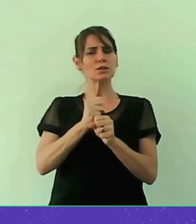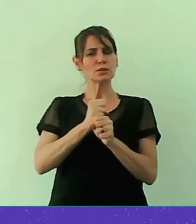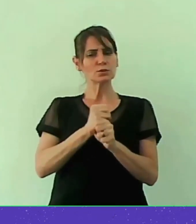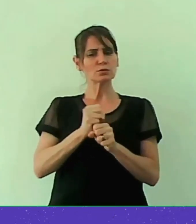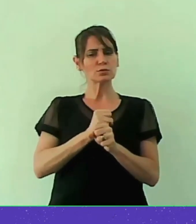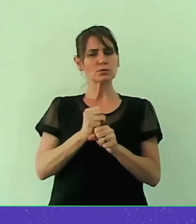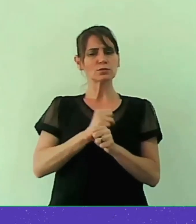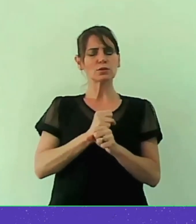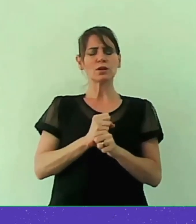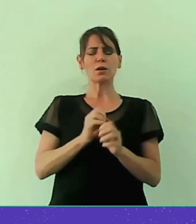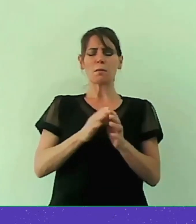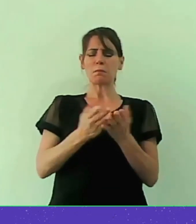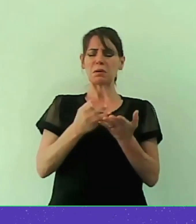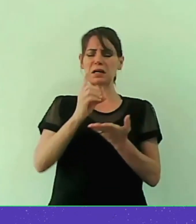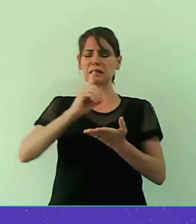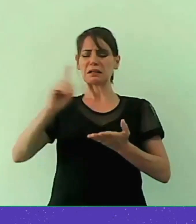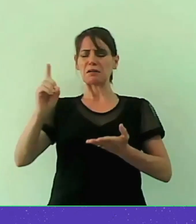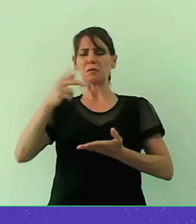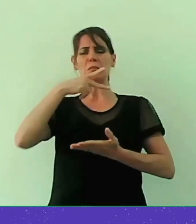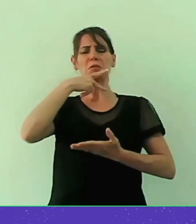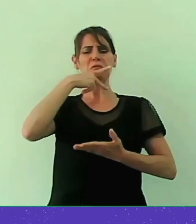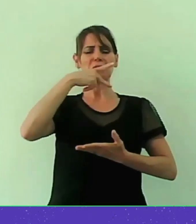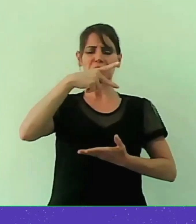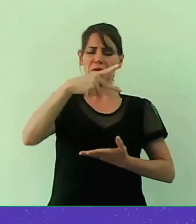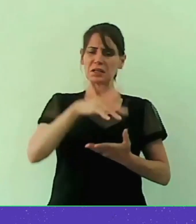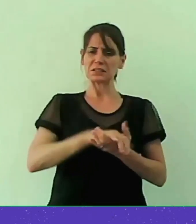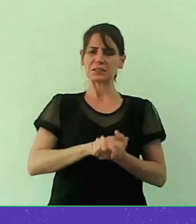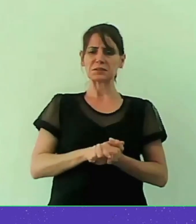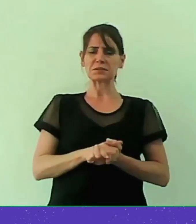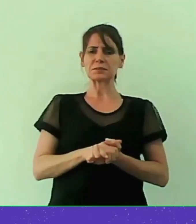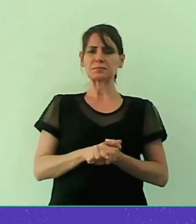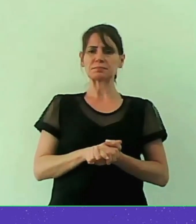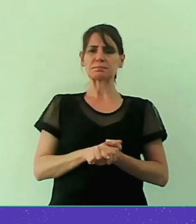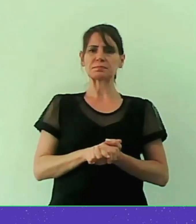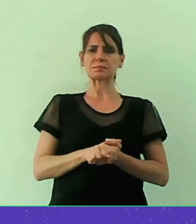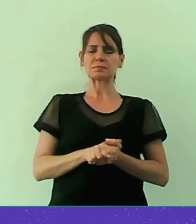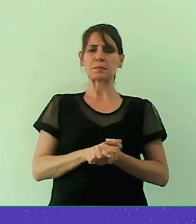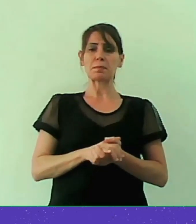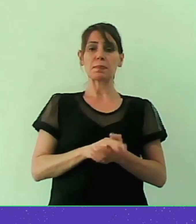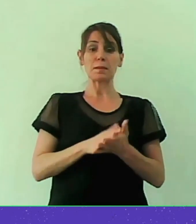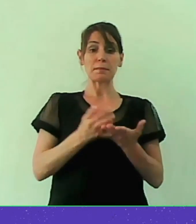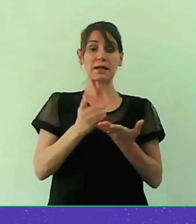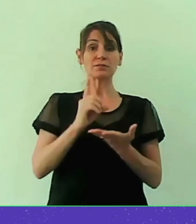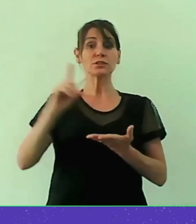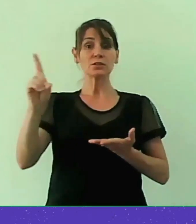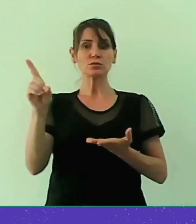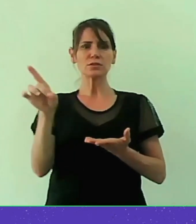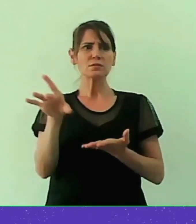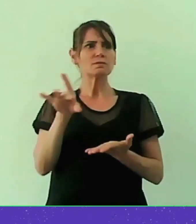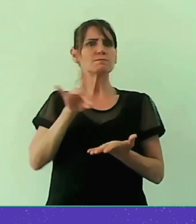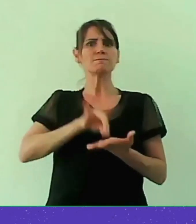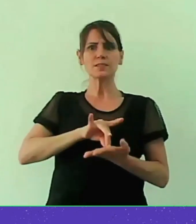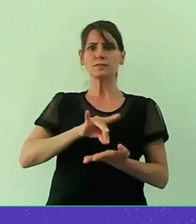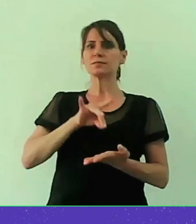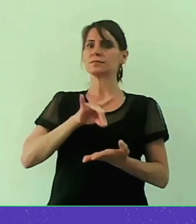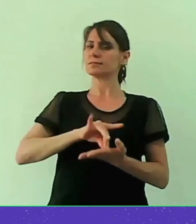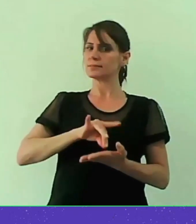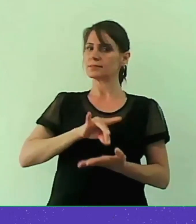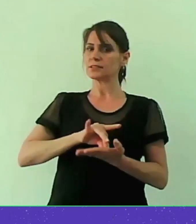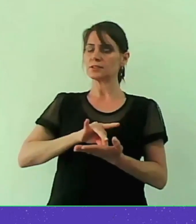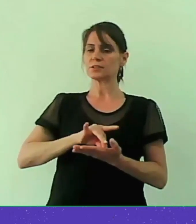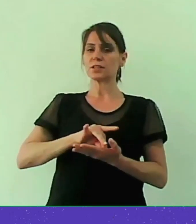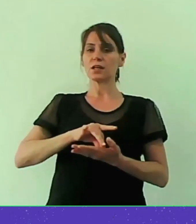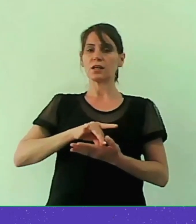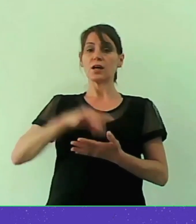muita palavra profética, e a palavra profética que se confirmam. O Espírito